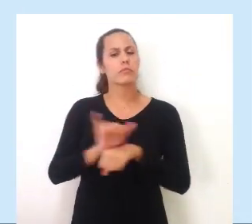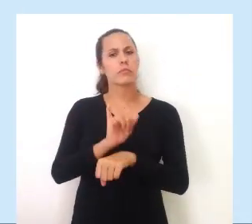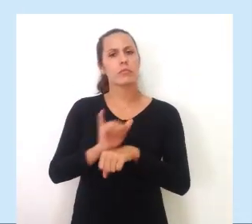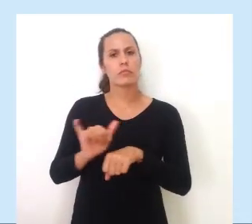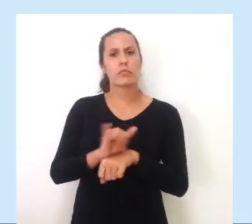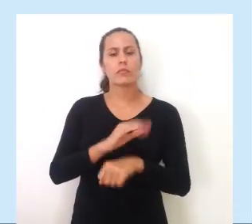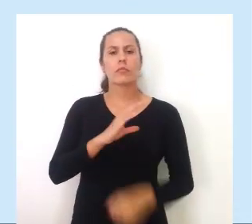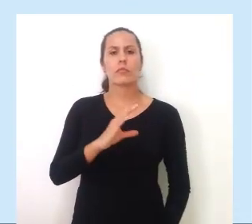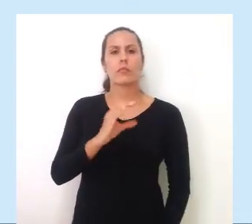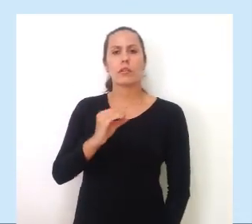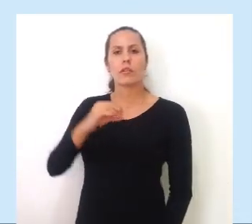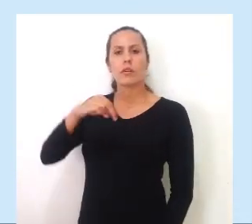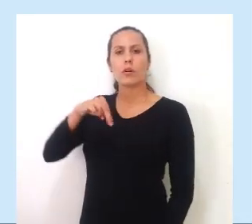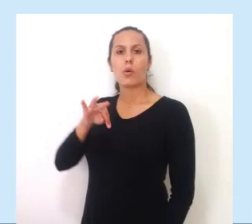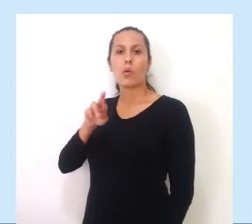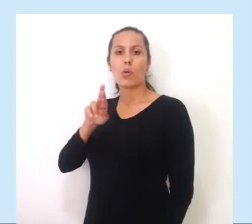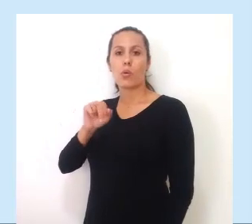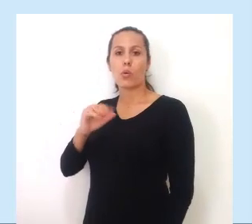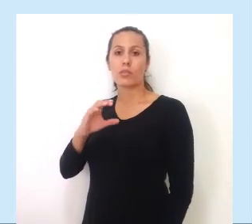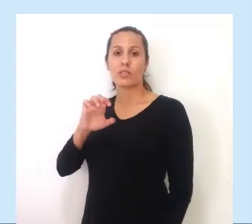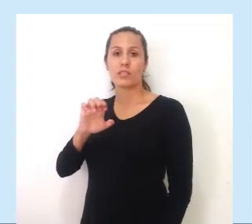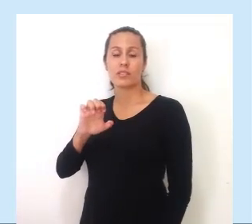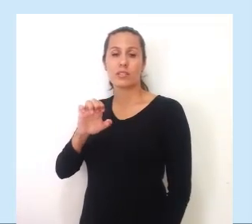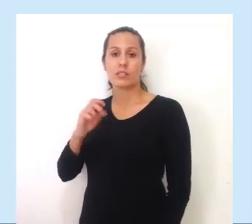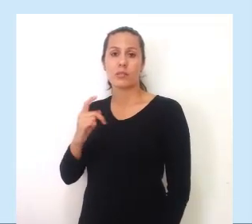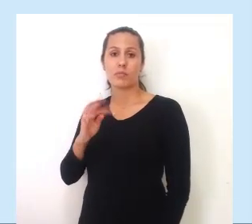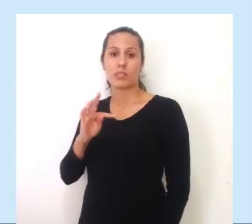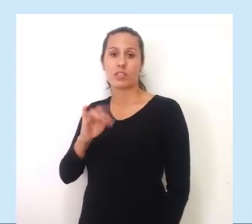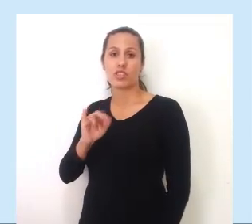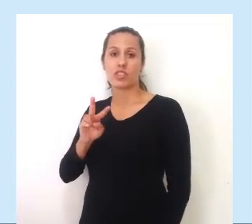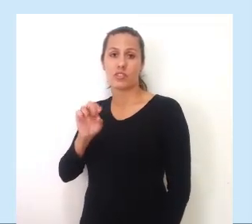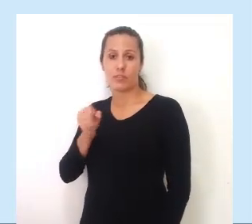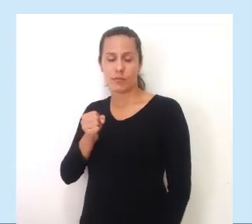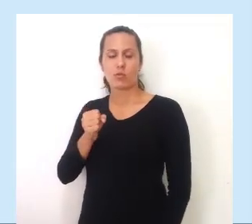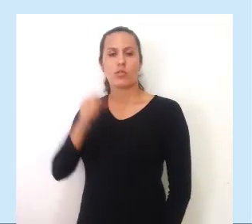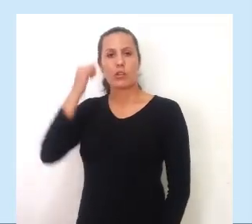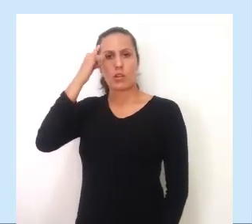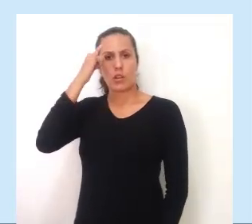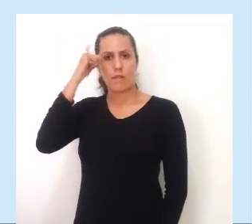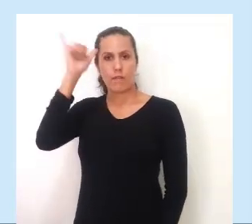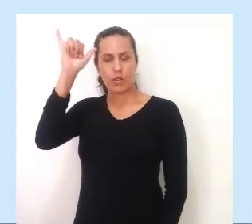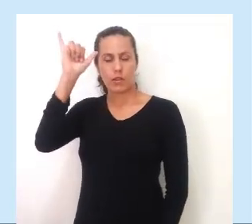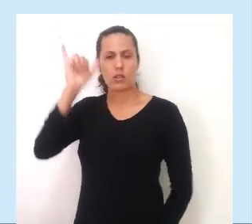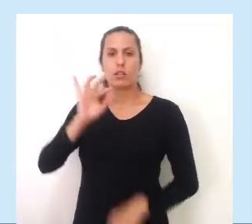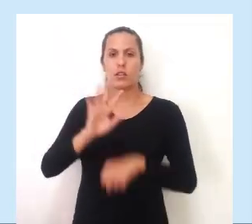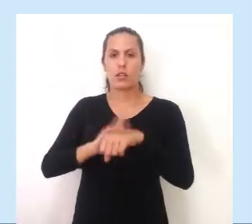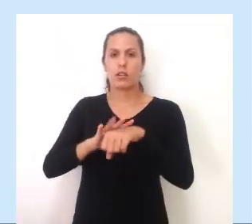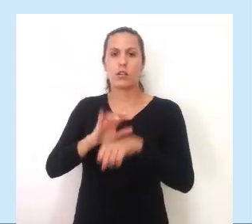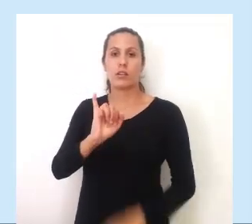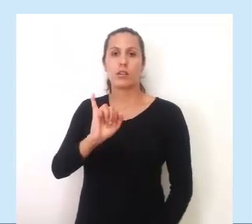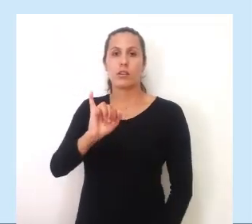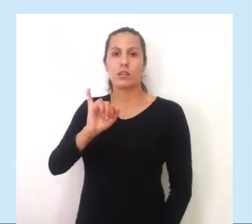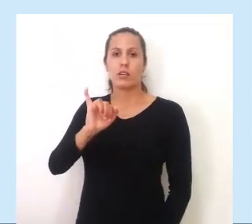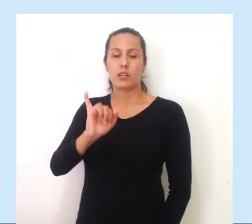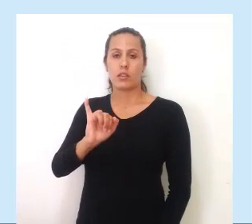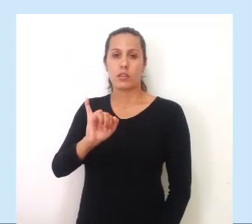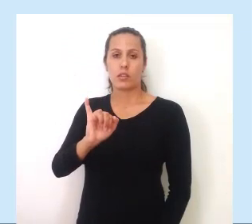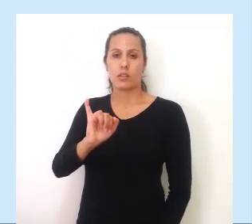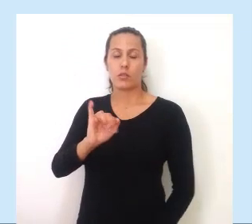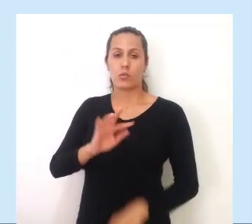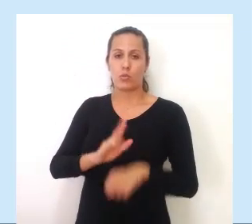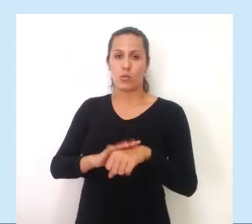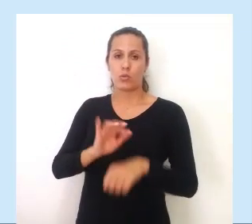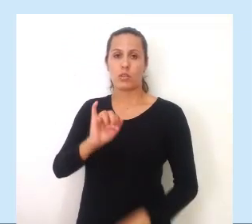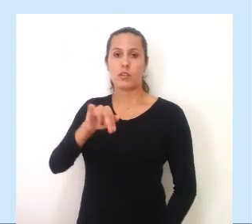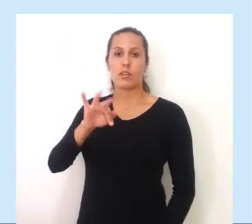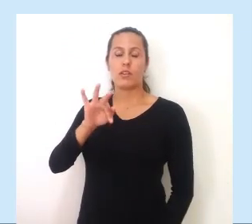os métodos contraceptivos, os métodos que previnem ISTs, a gente vai